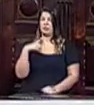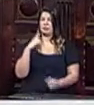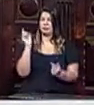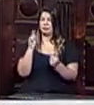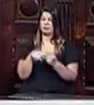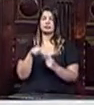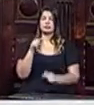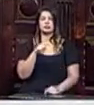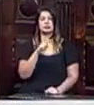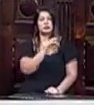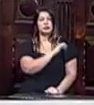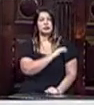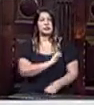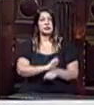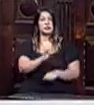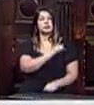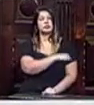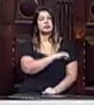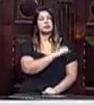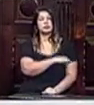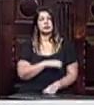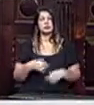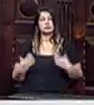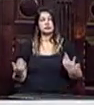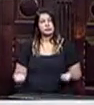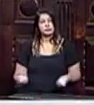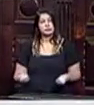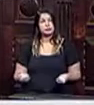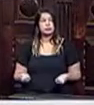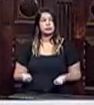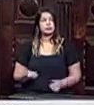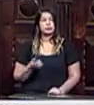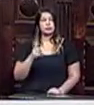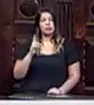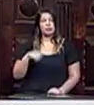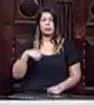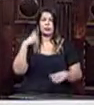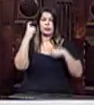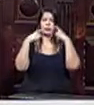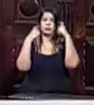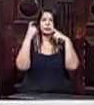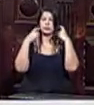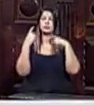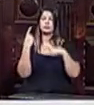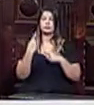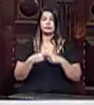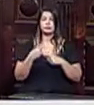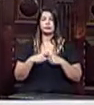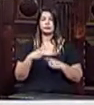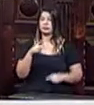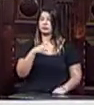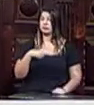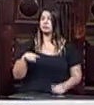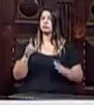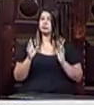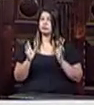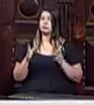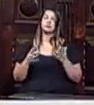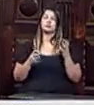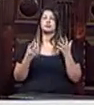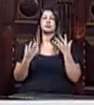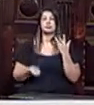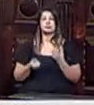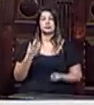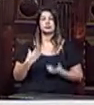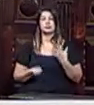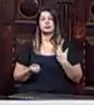Rio de Janeiro. Ou seja, isso é muito complicado. O que a gente já tem aprovado aqui, com a